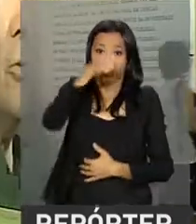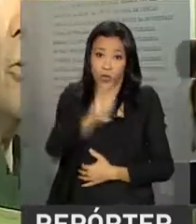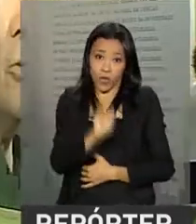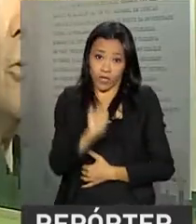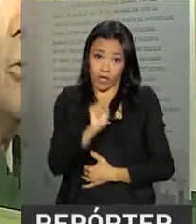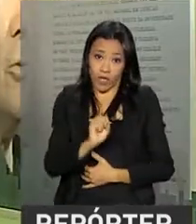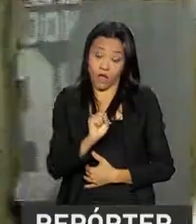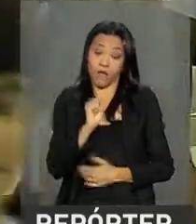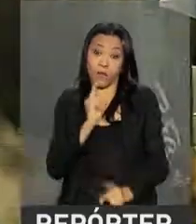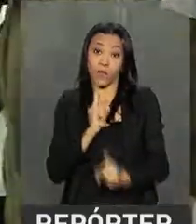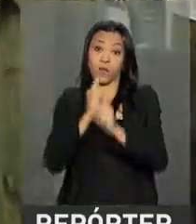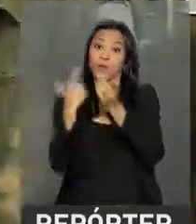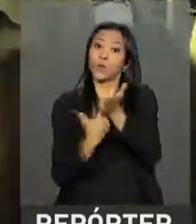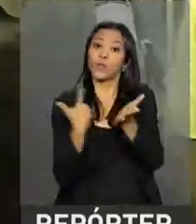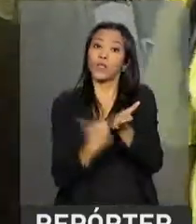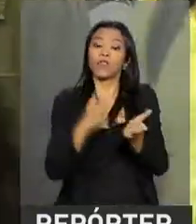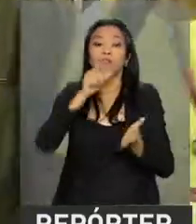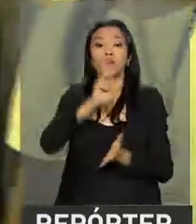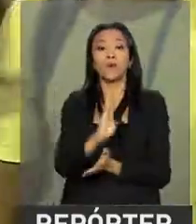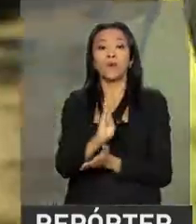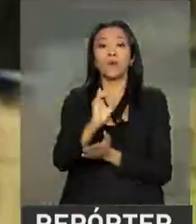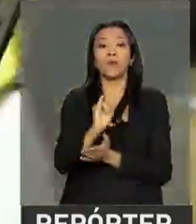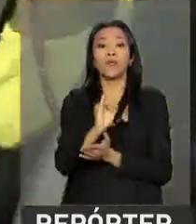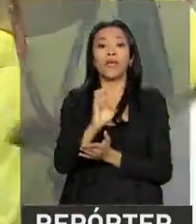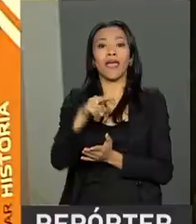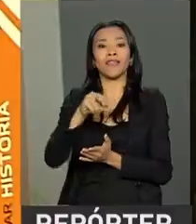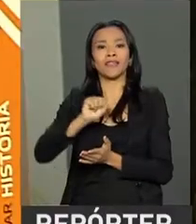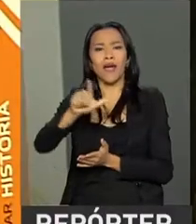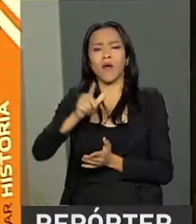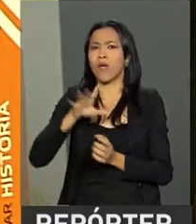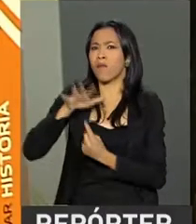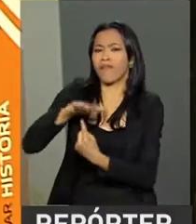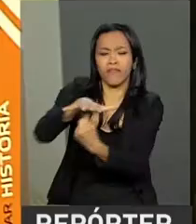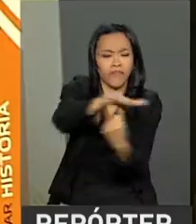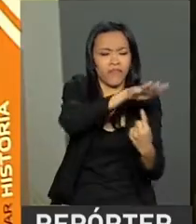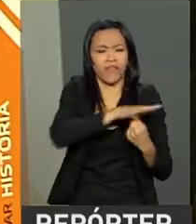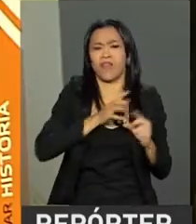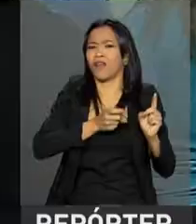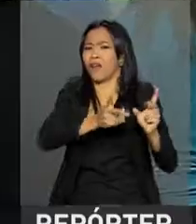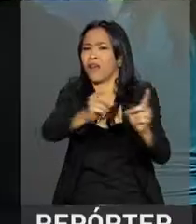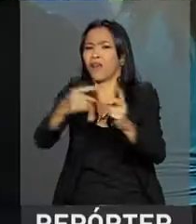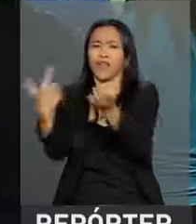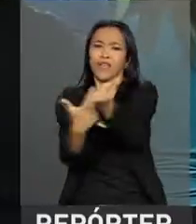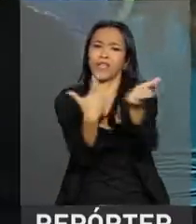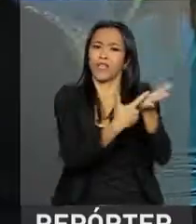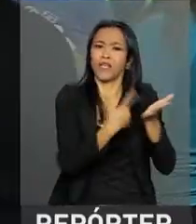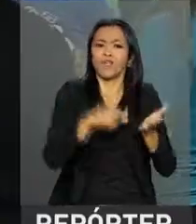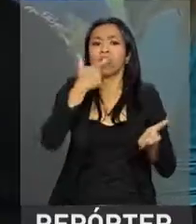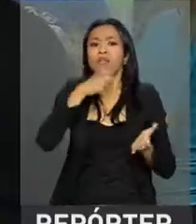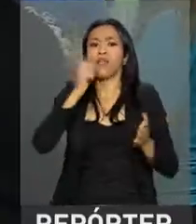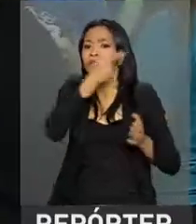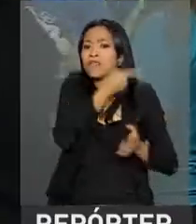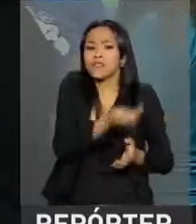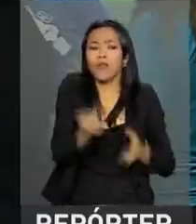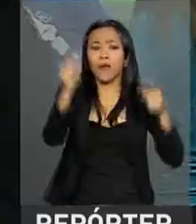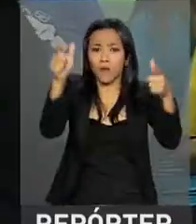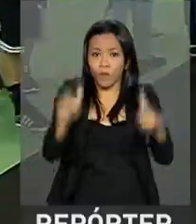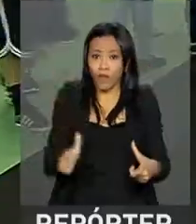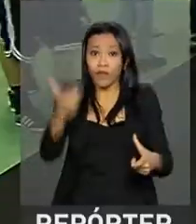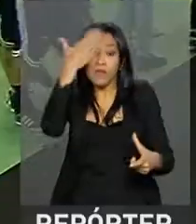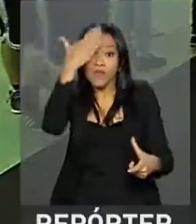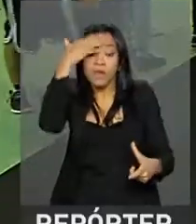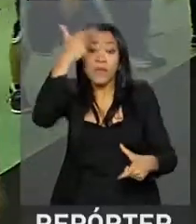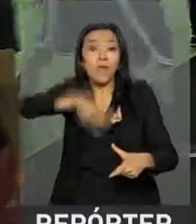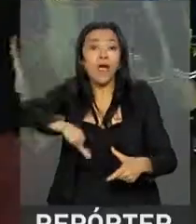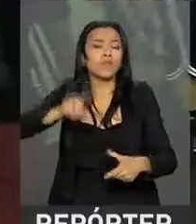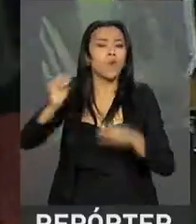no Rio de Janeiro, a maior feira literária do país. Além de conhecer as obras, quem visitar o estande vai poder saber mais sobre